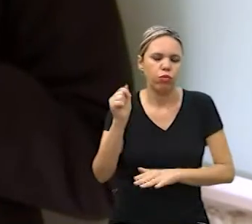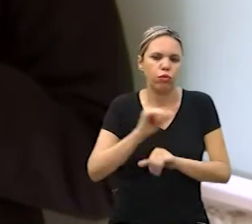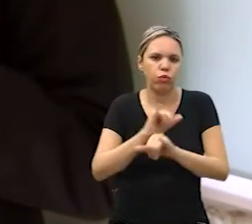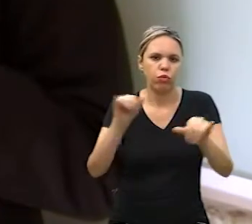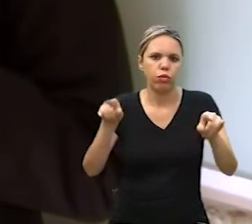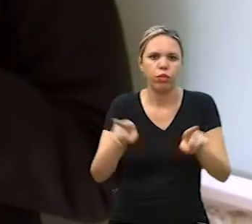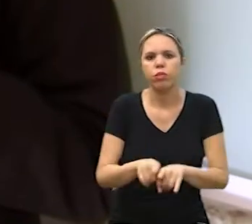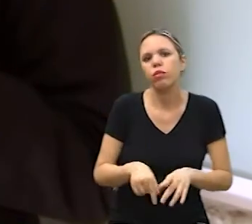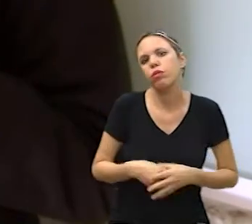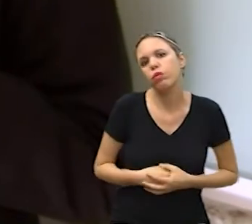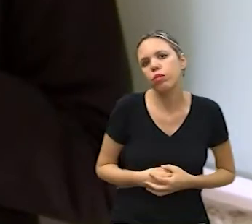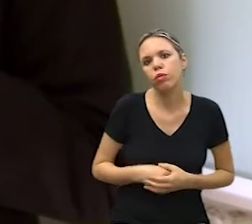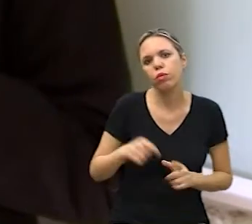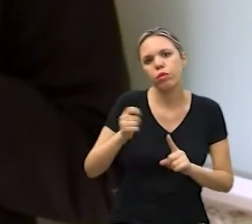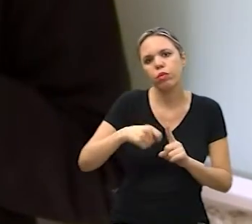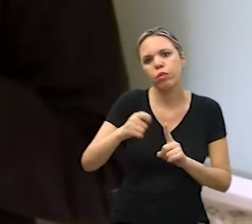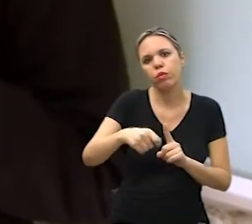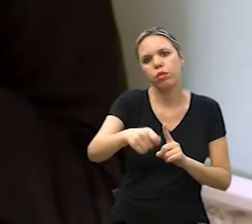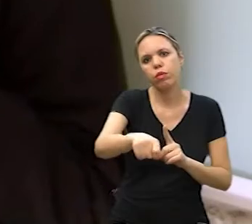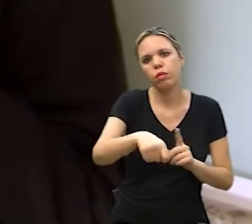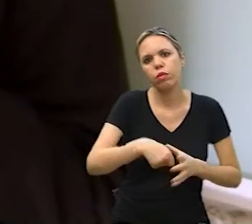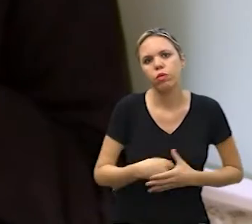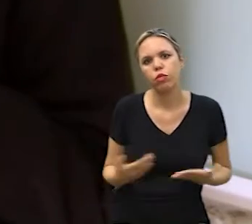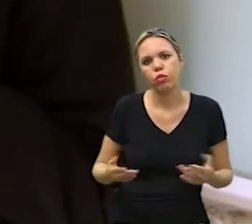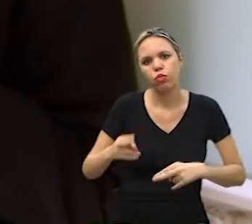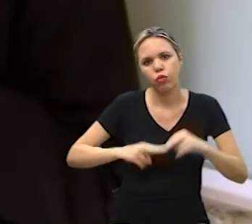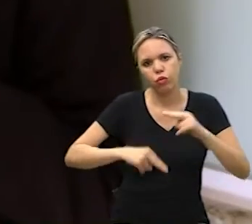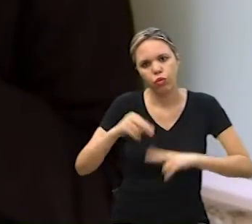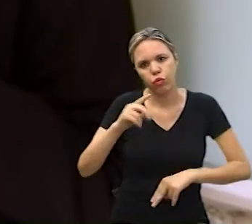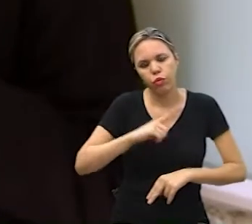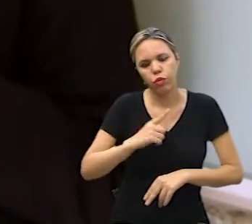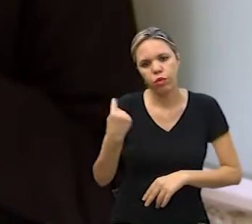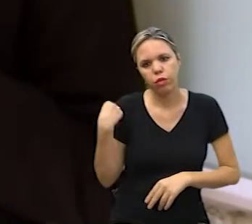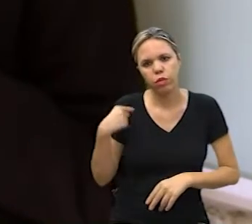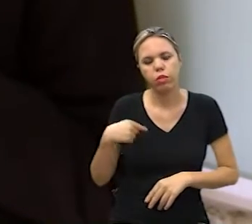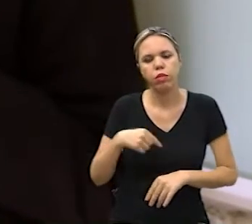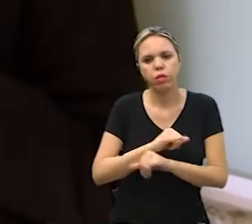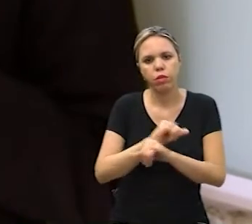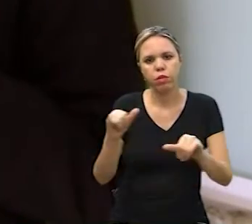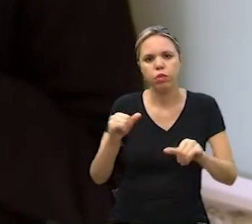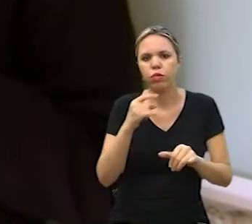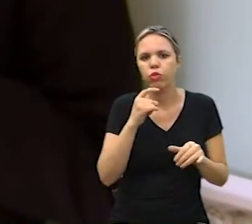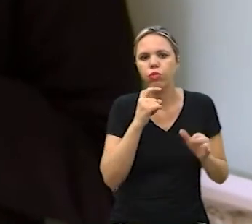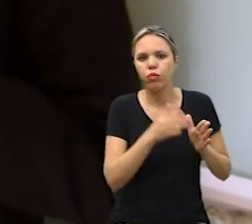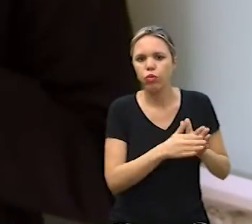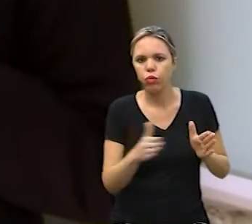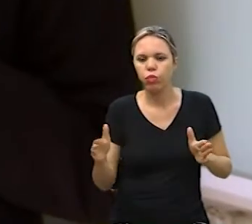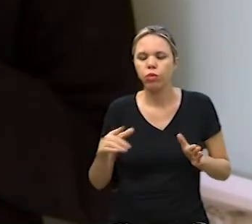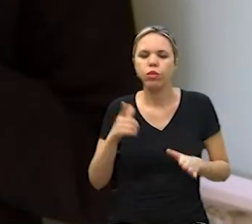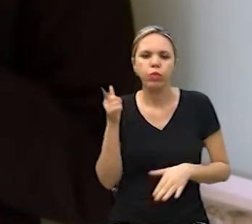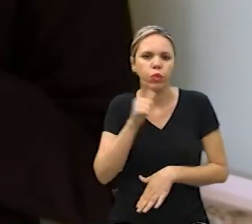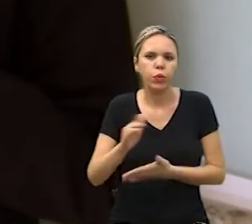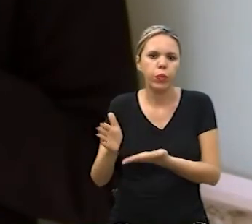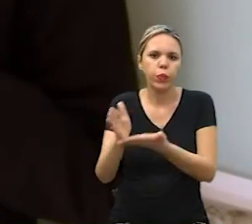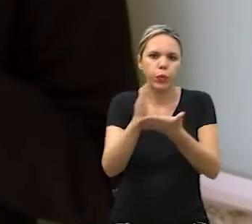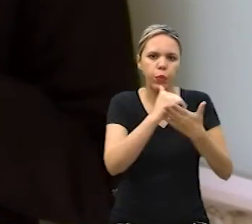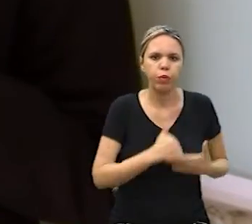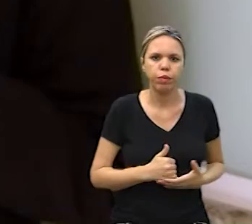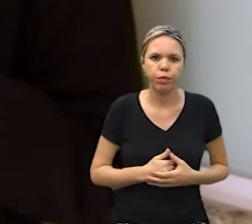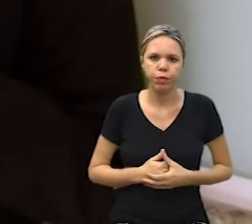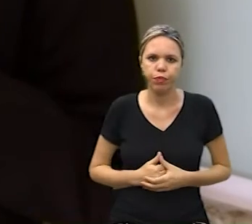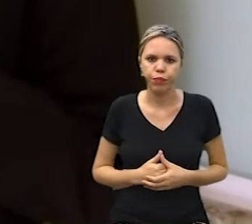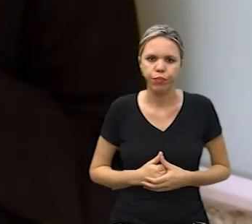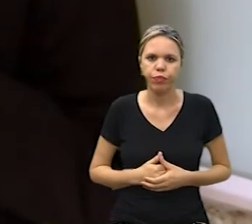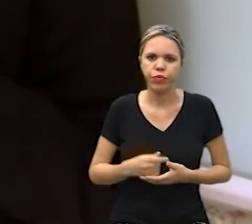com campanhas também, mensalmente. Agora, em junho, a gente teve a campanha de inverno, onde a gente conseguiu a